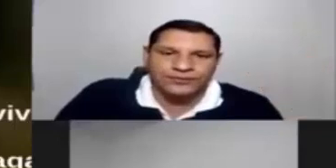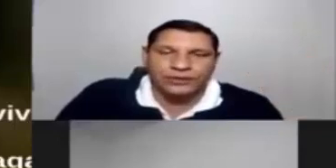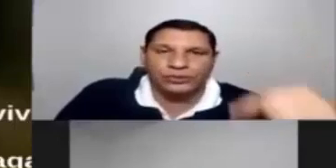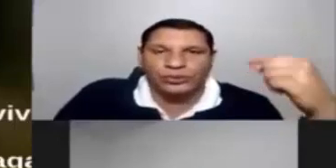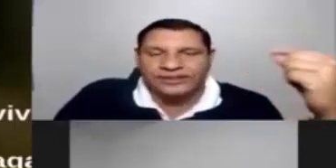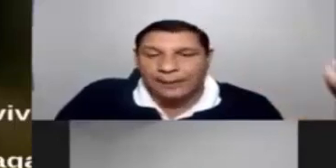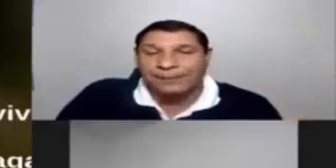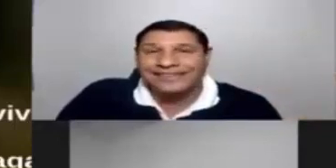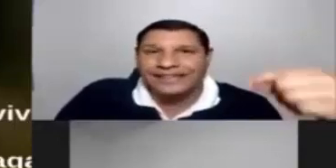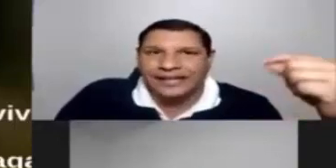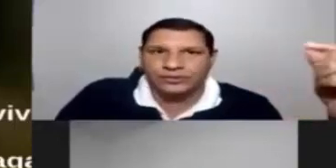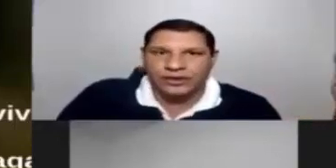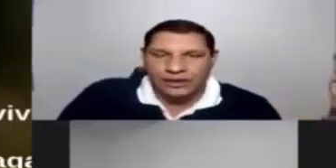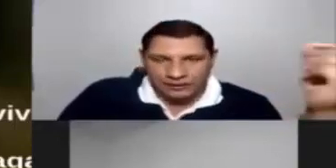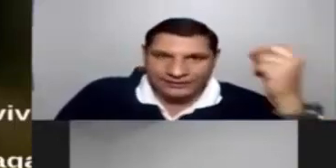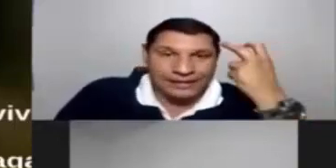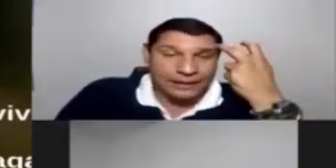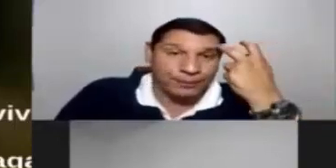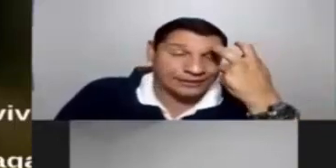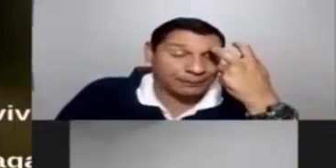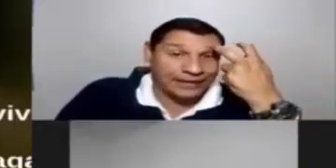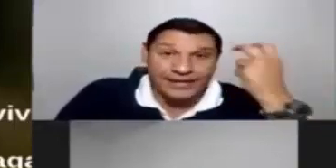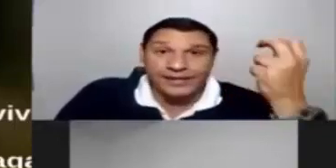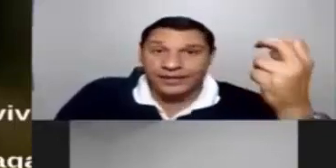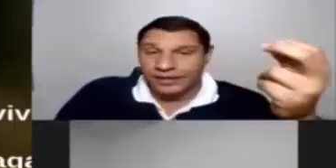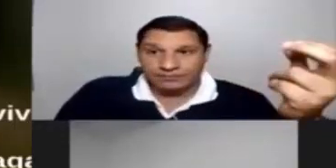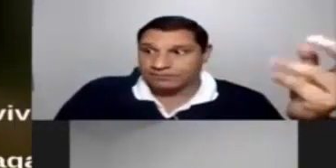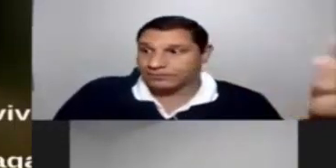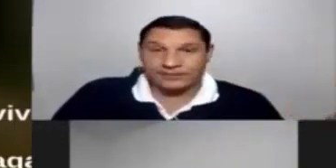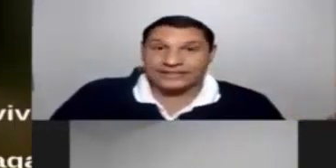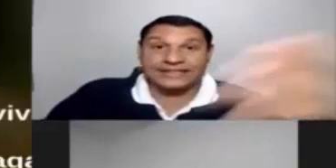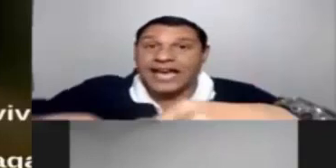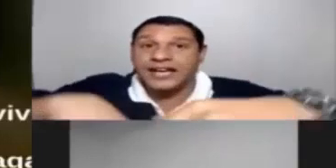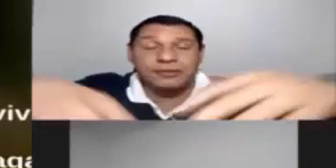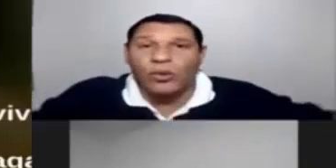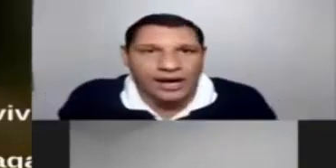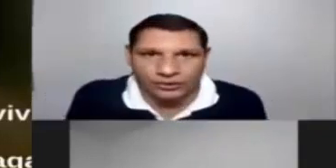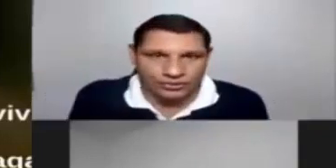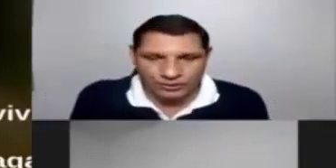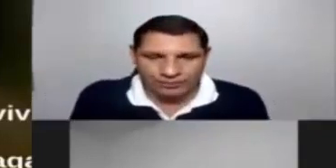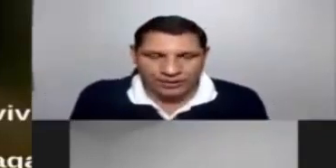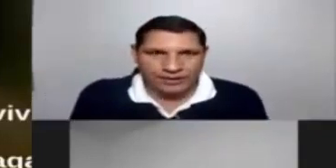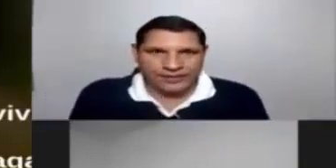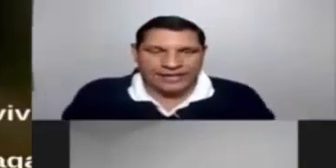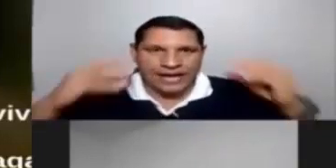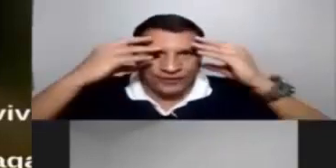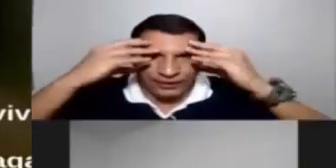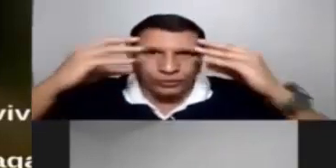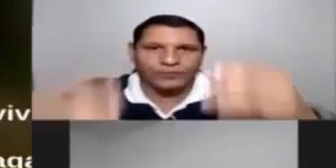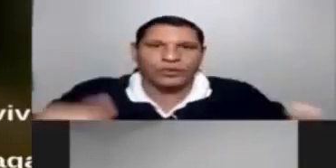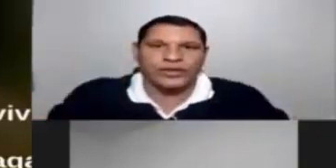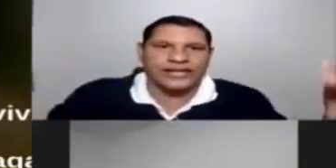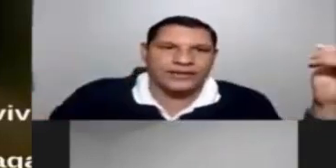vindo o tempo inteiro. Você imagina, por exemplo, o Caim, 6 mil anos, ele